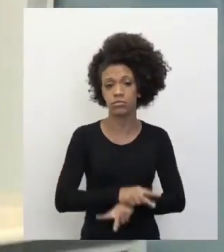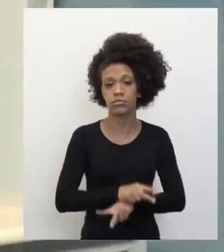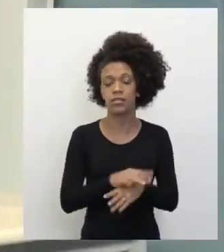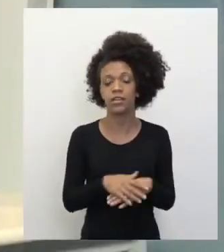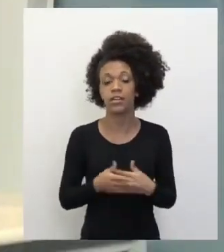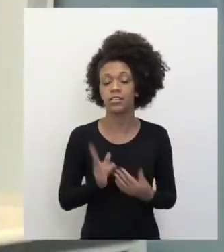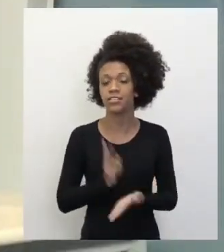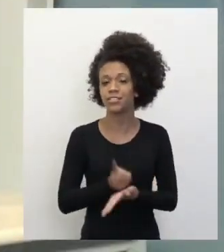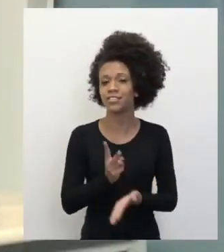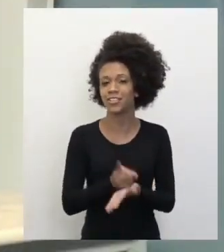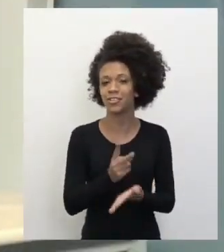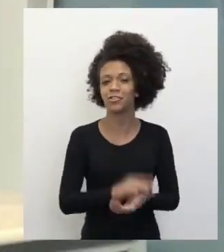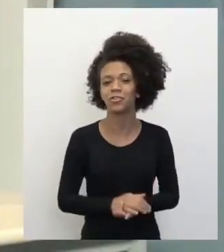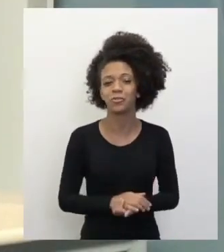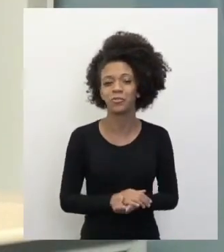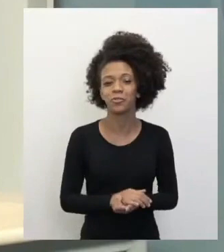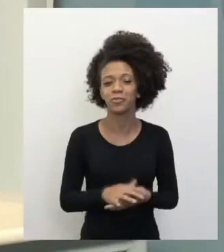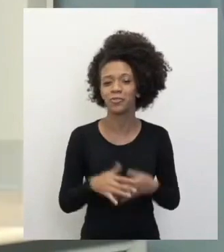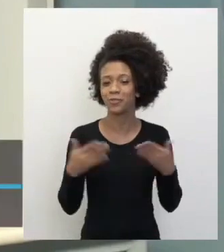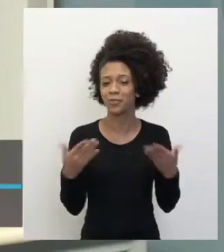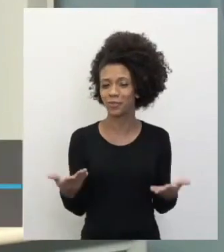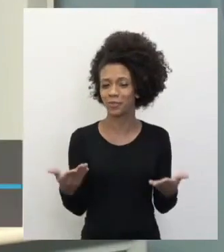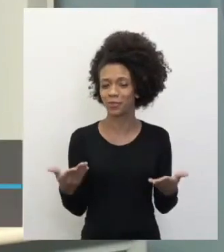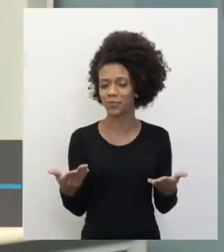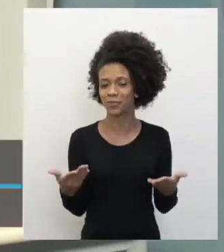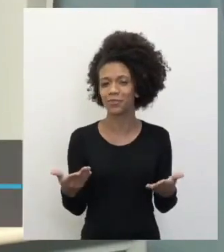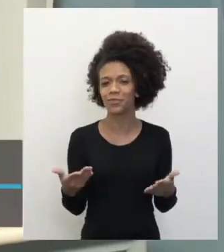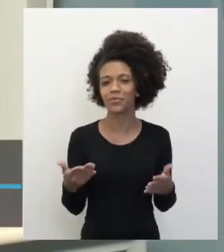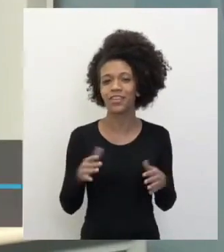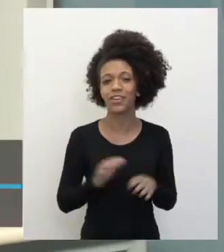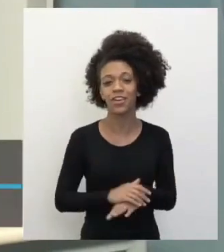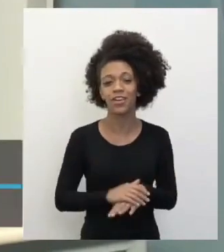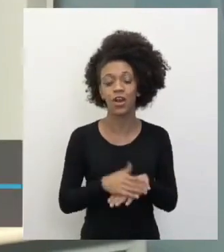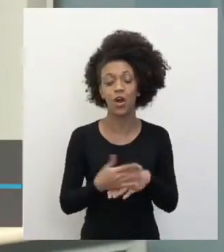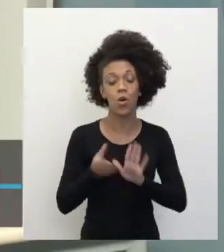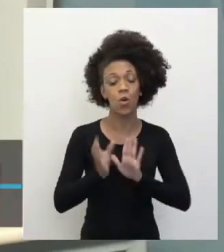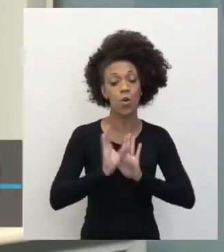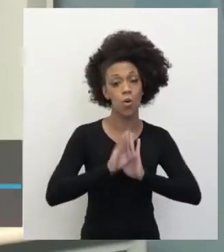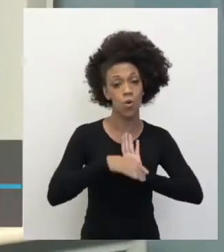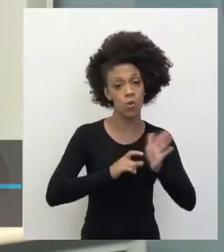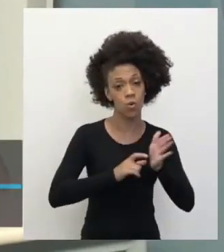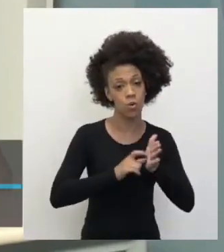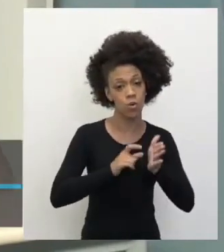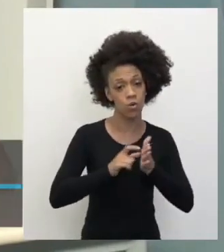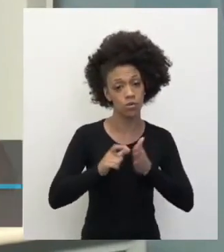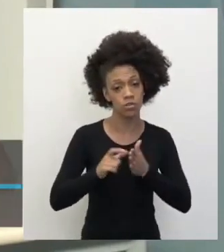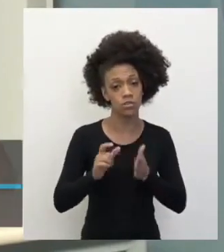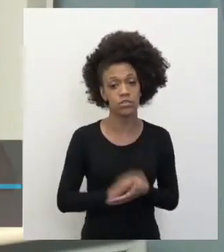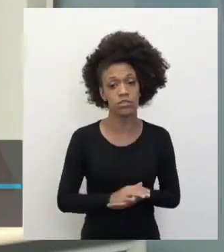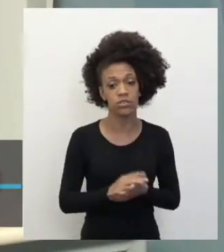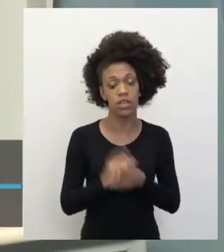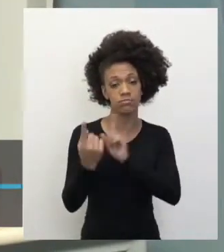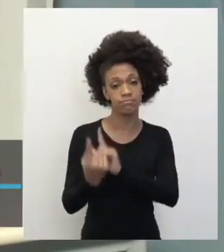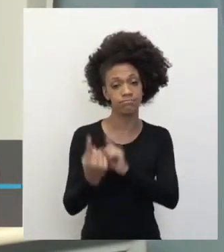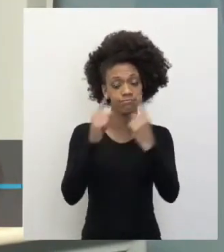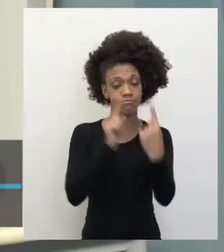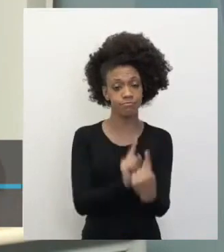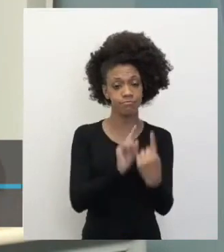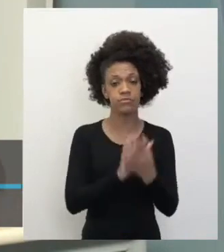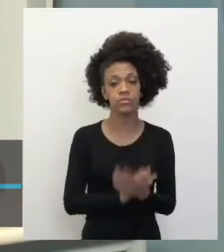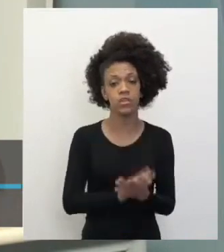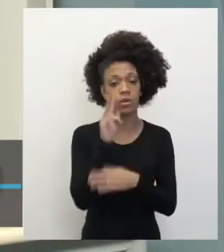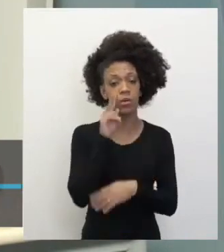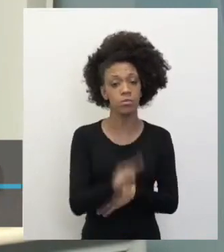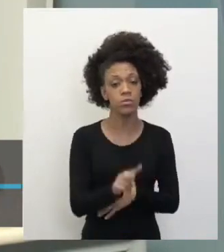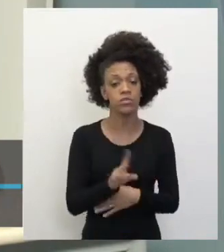aí da alteridade, talvez em filosofia vocês já tenham conhecido esse conceito, né? É o famoso se colocar no lugar do outro, observar